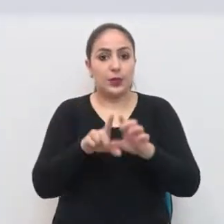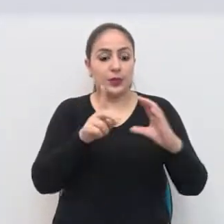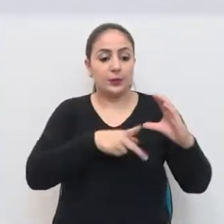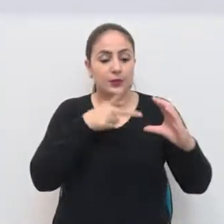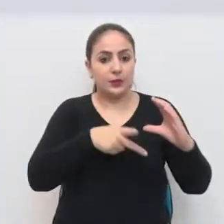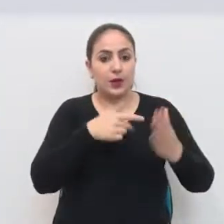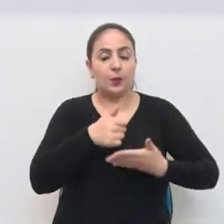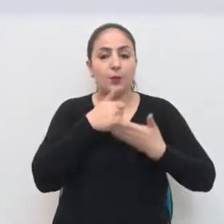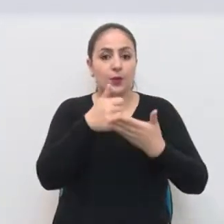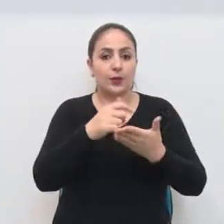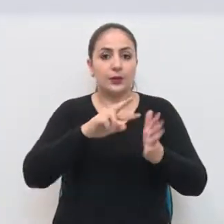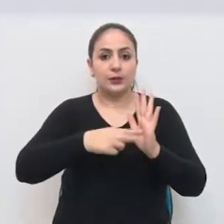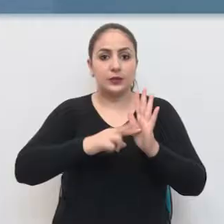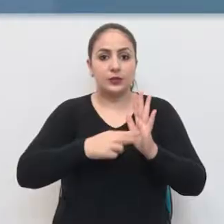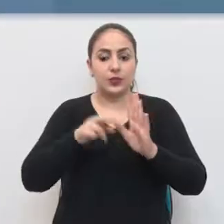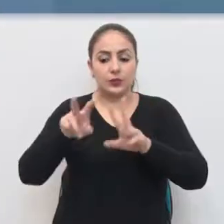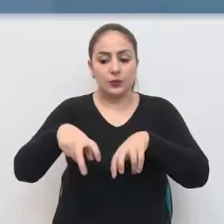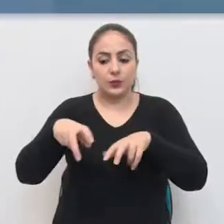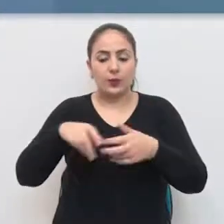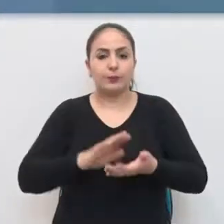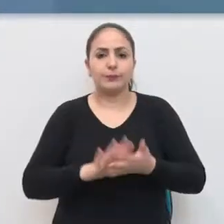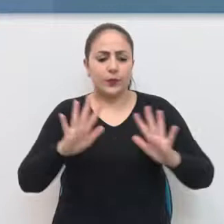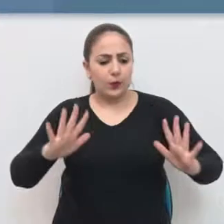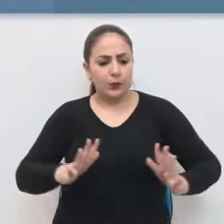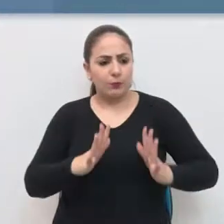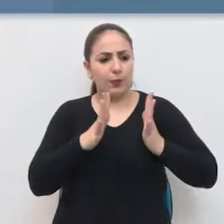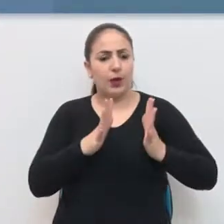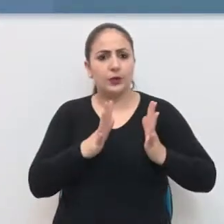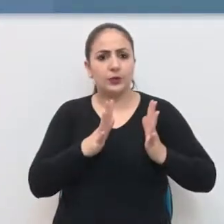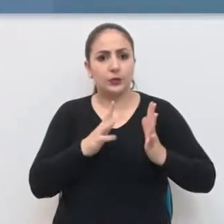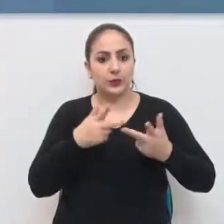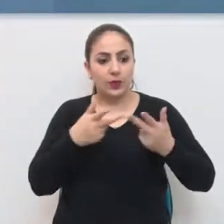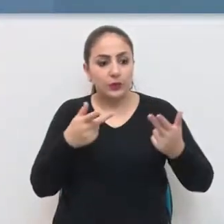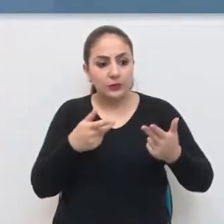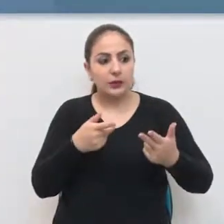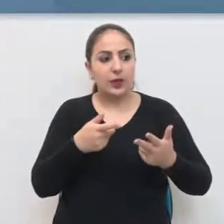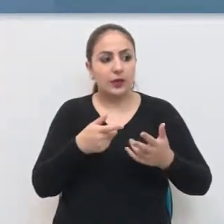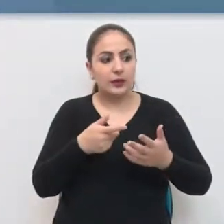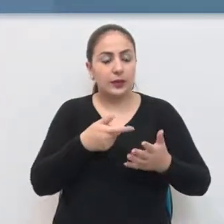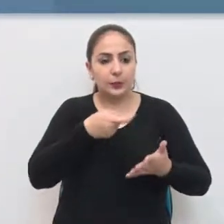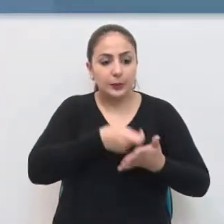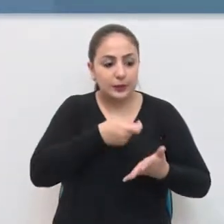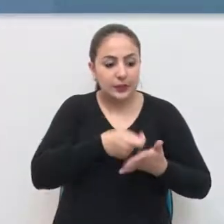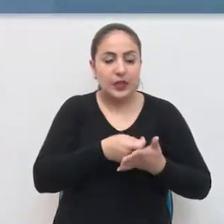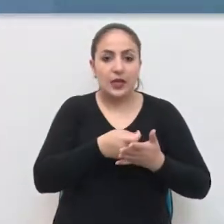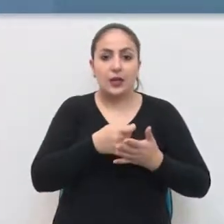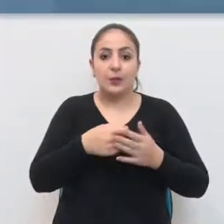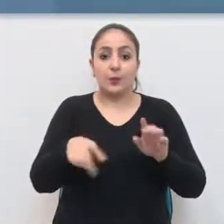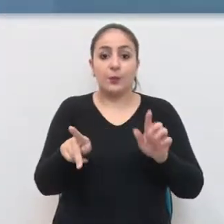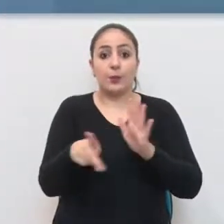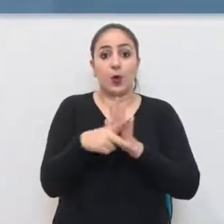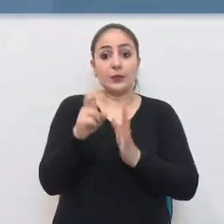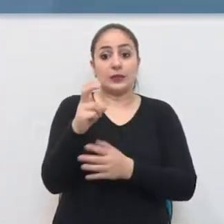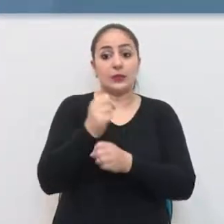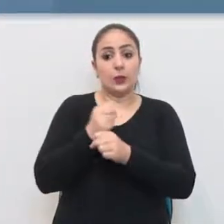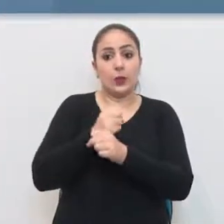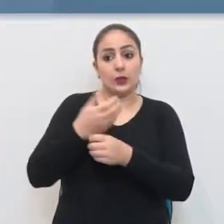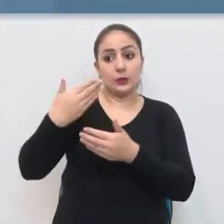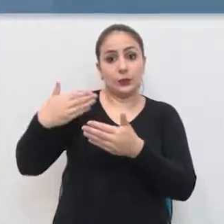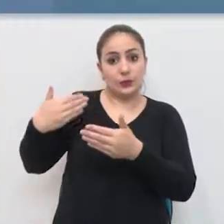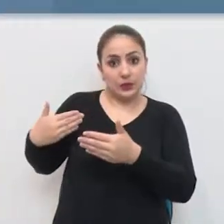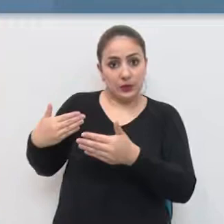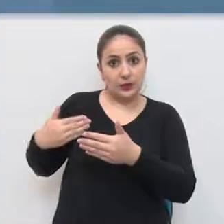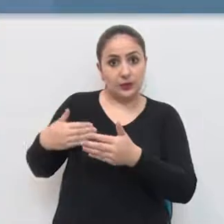Legislativo apoia Sindicato Rural. O impacto da cobrança retroativa de 5 anos, que é o que está sendo proposta por